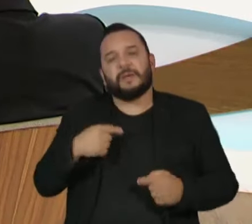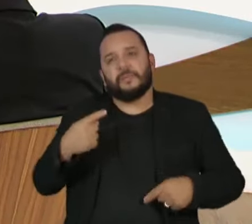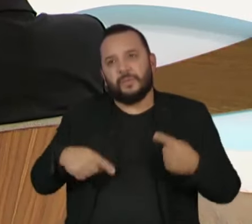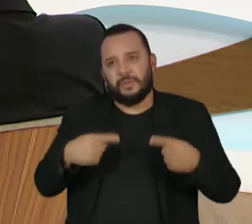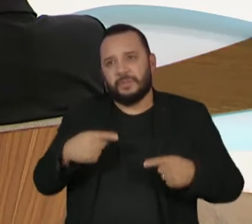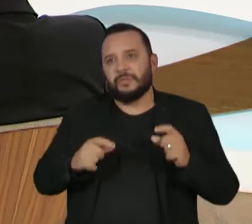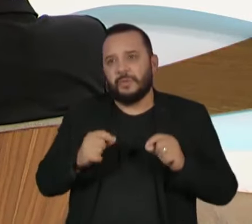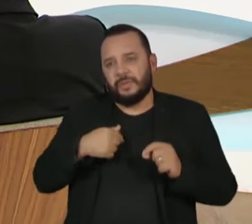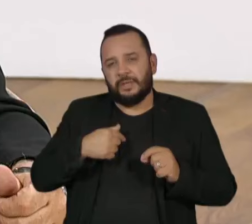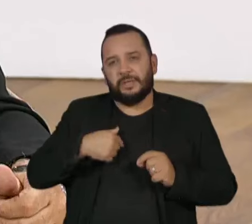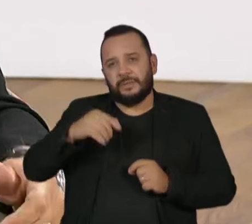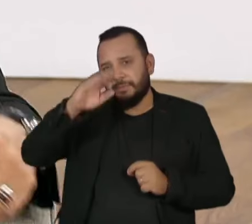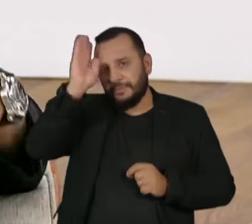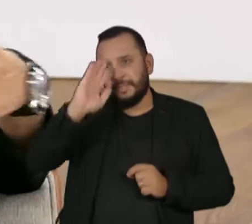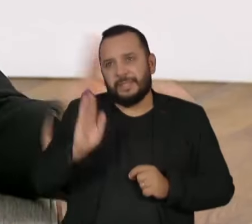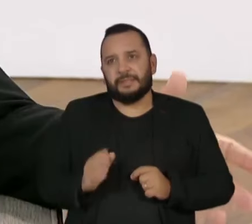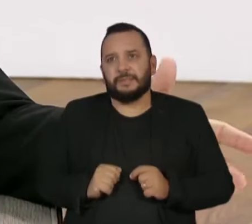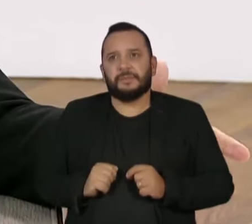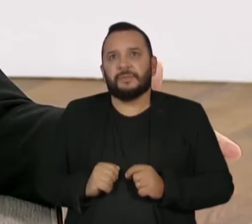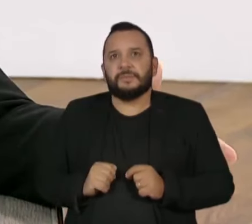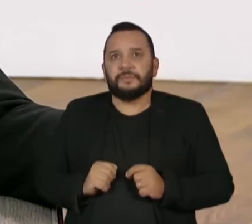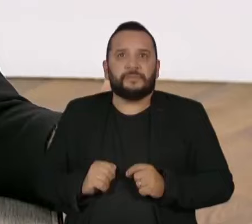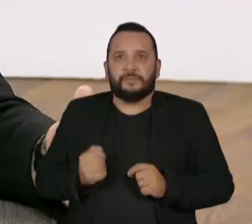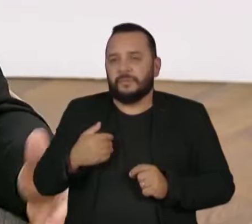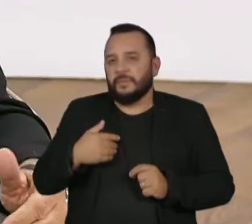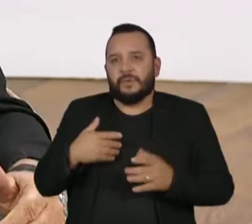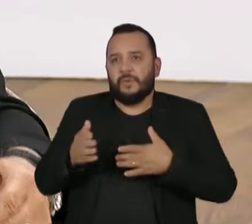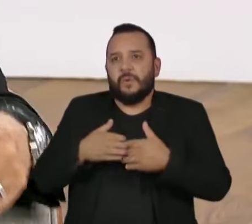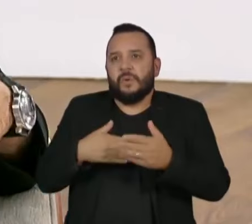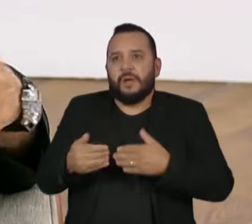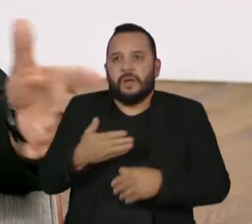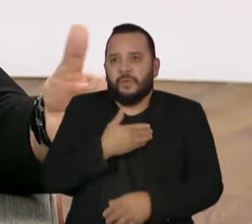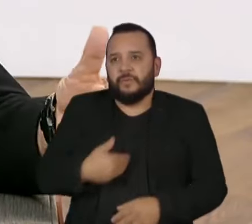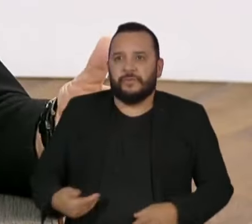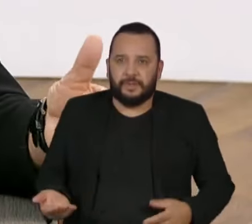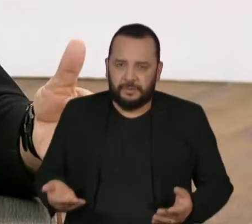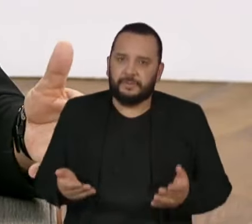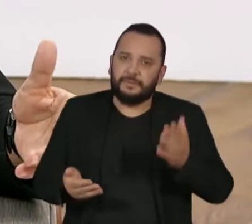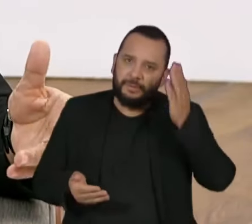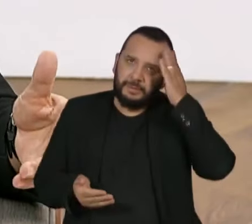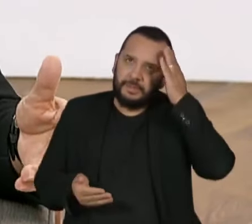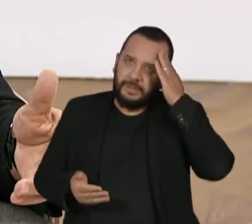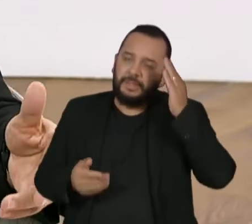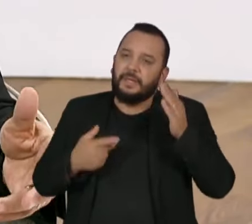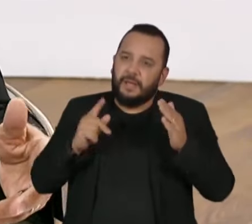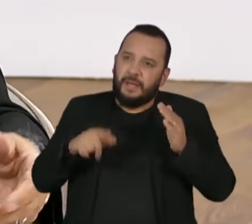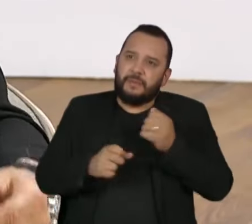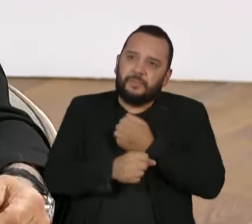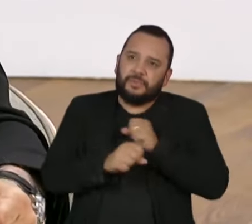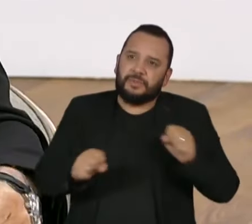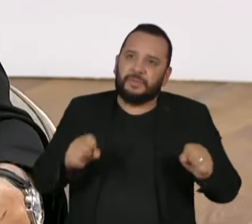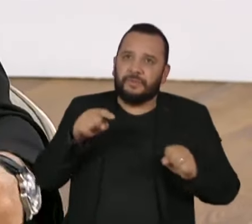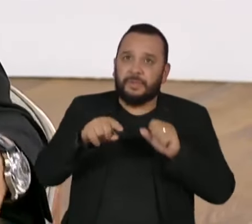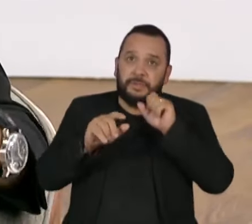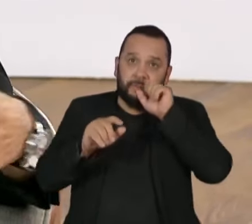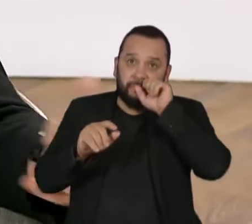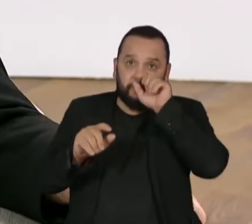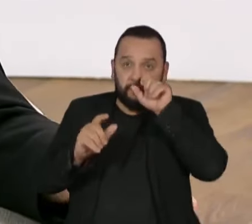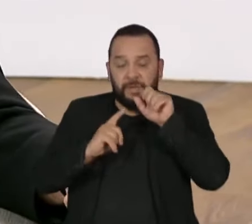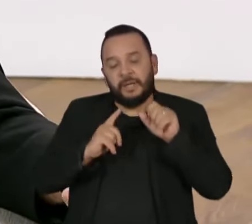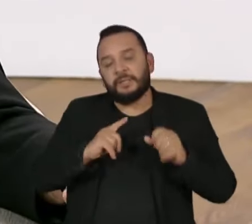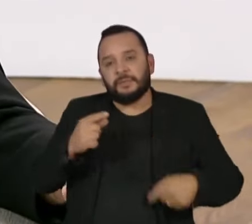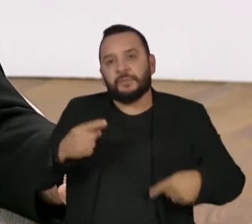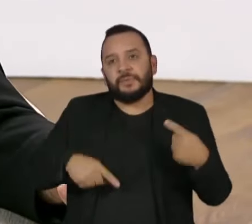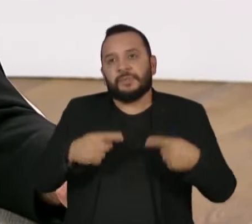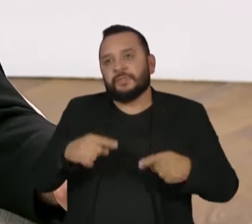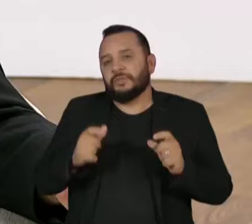de cultura, não uma coisa que independesse de governos. Eu sei que é uma utopia isso daí, mas uma política que